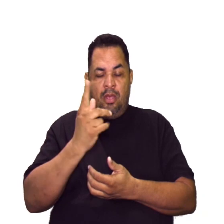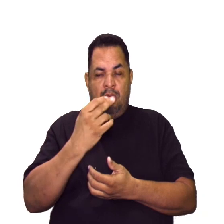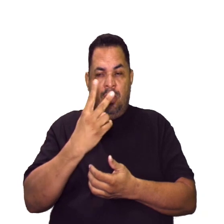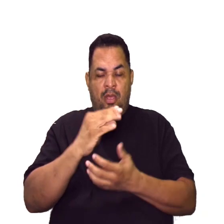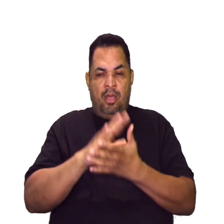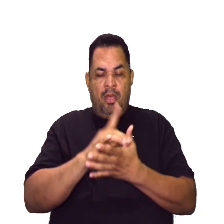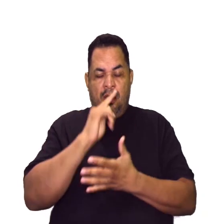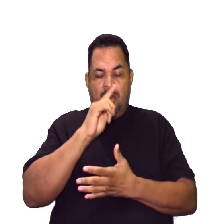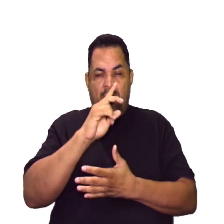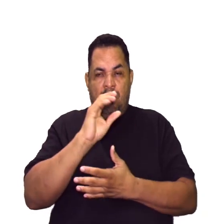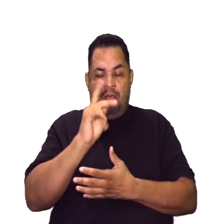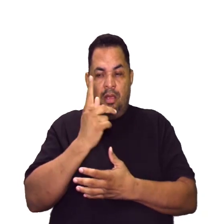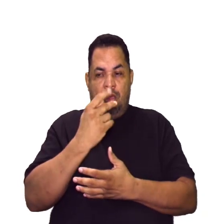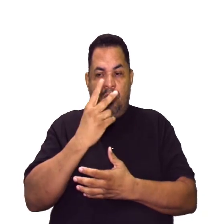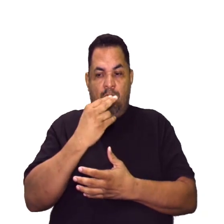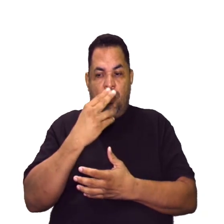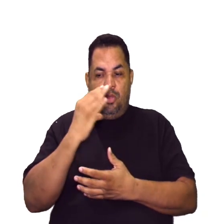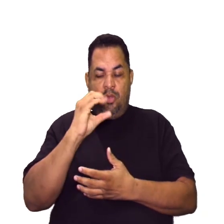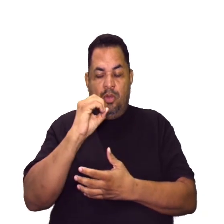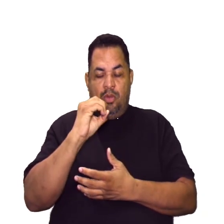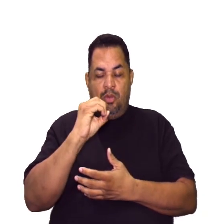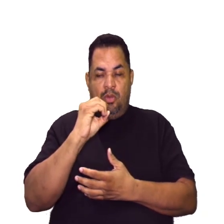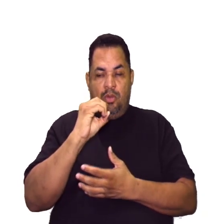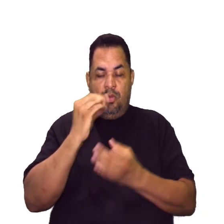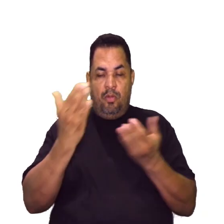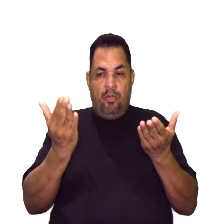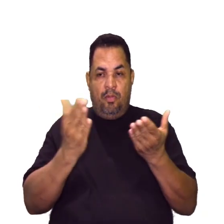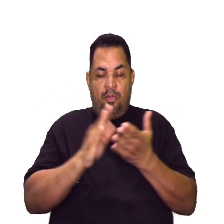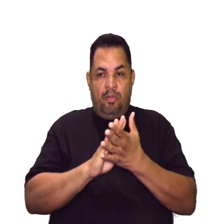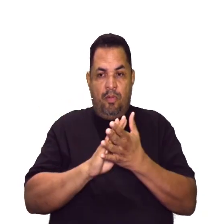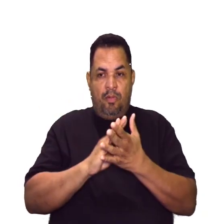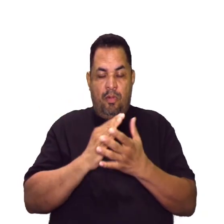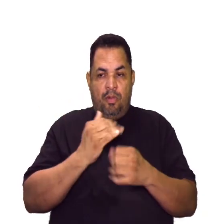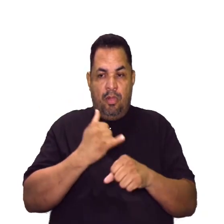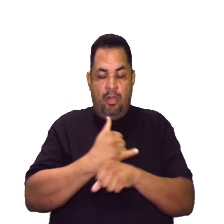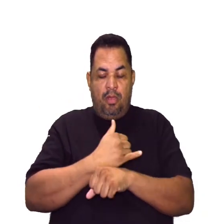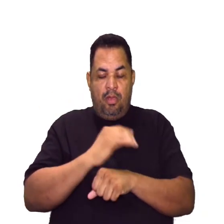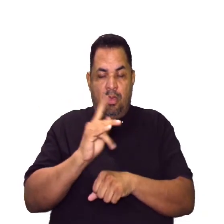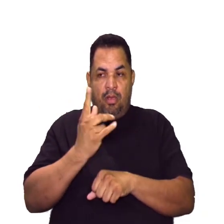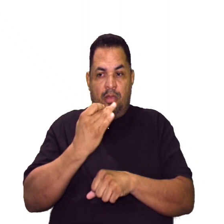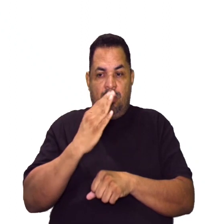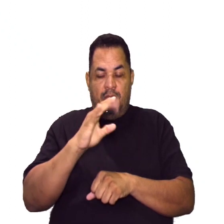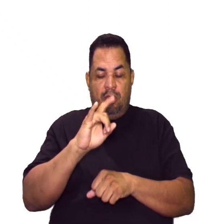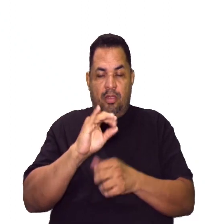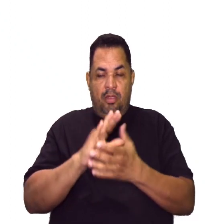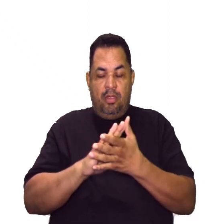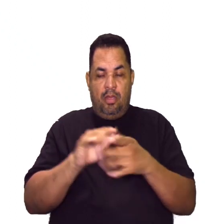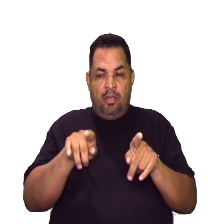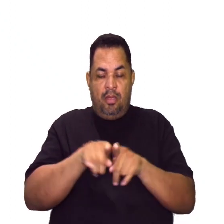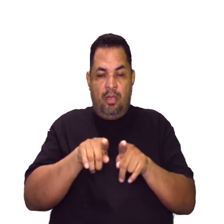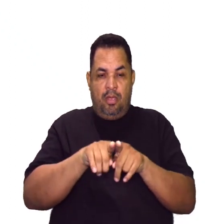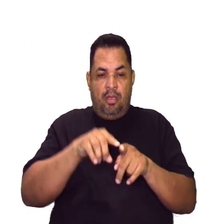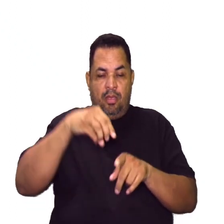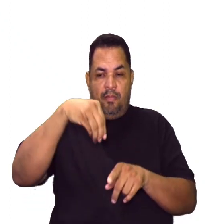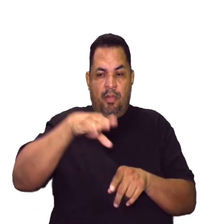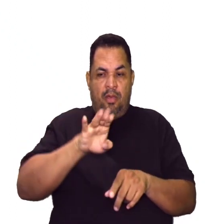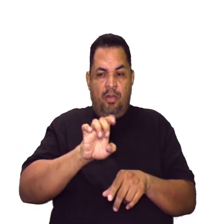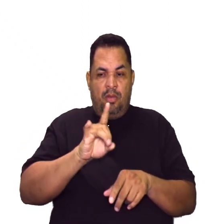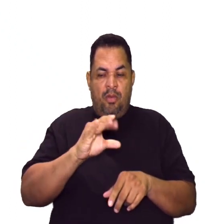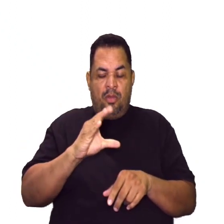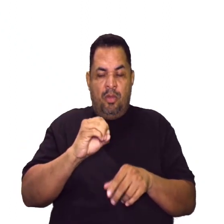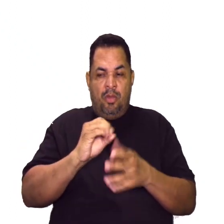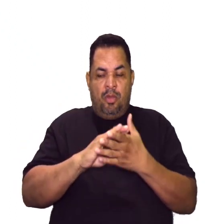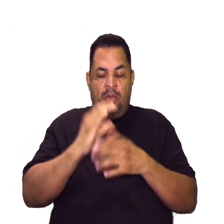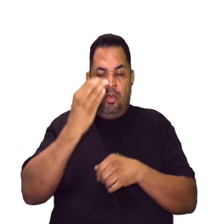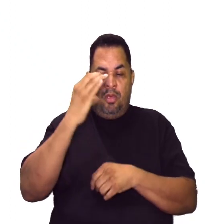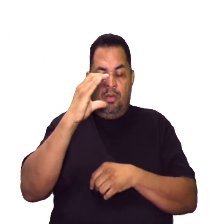da água, H2O, ácido clorídrico, HCl, e monóxido de carbono, CO.